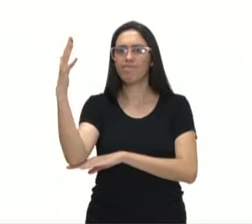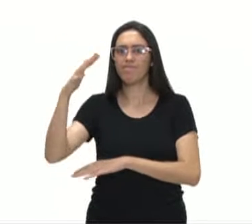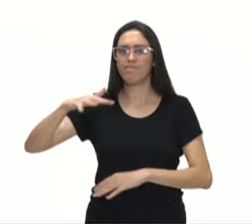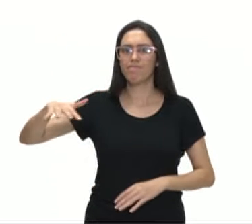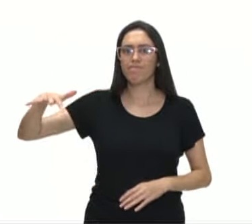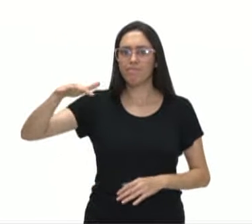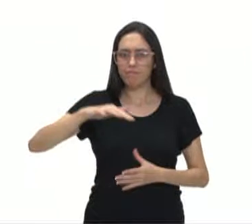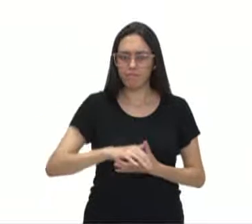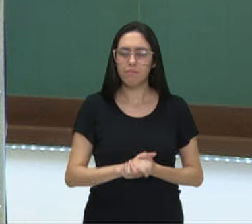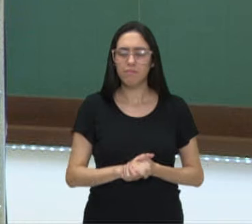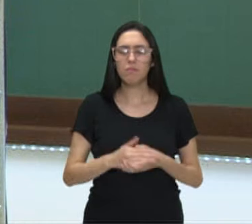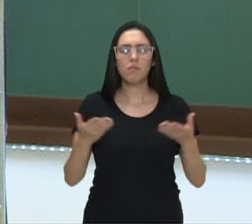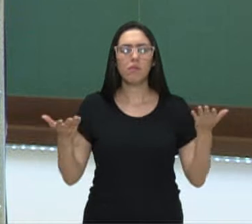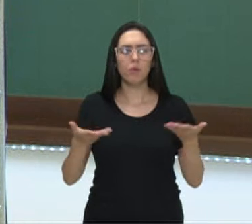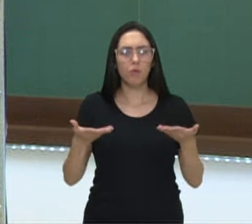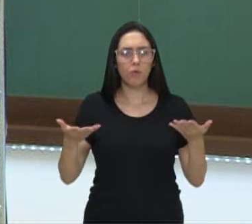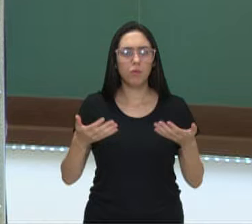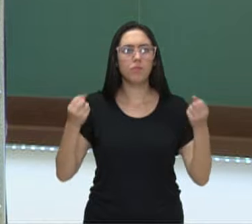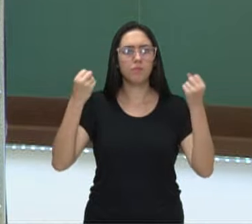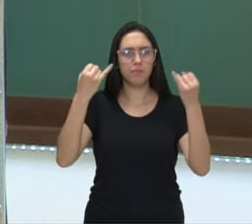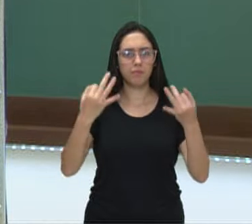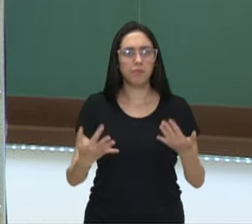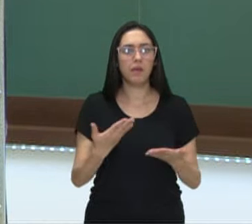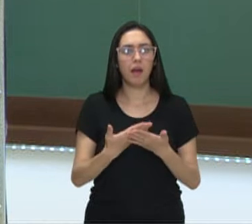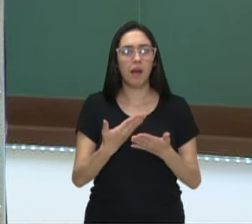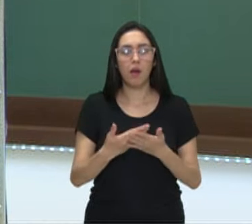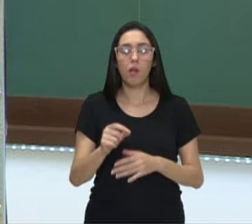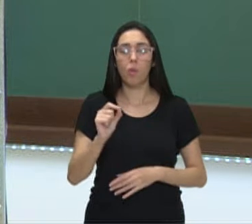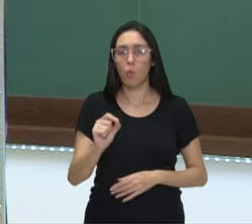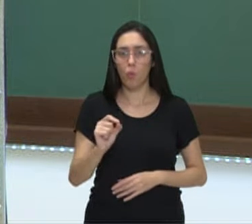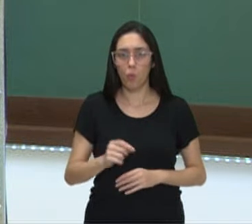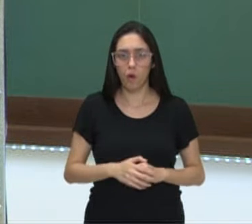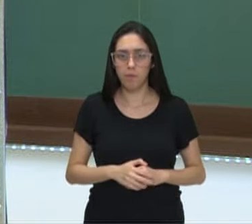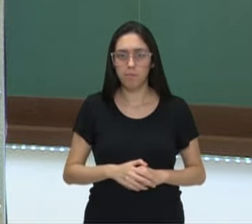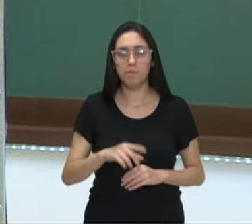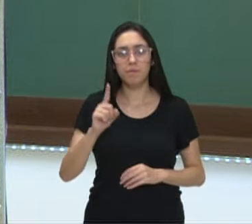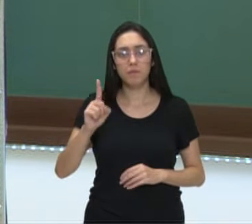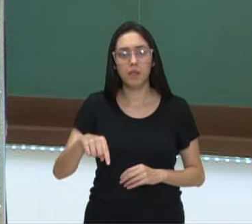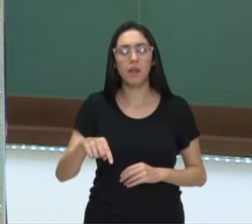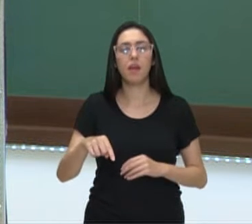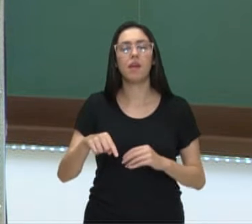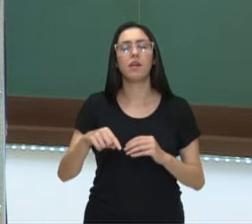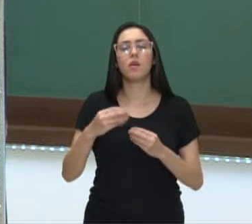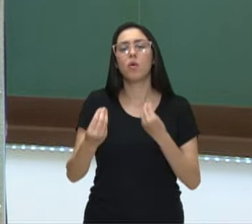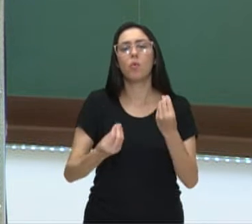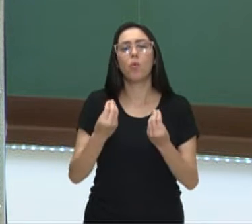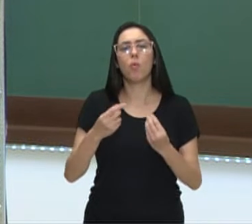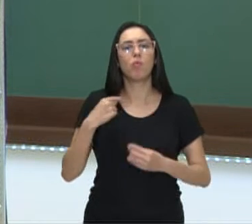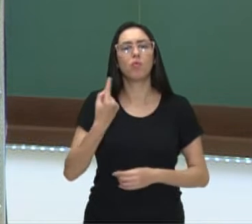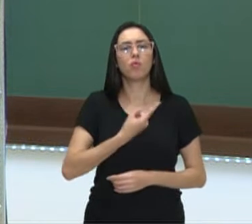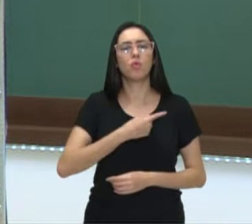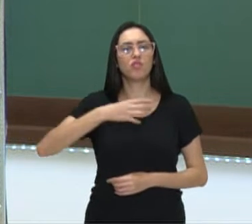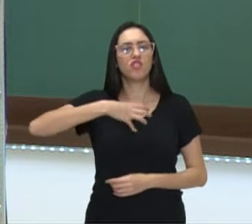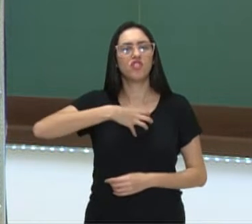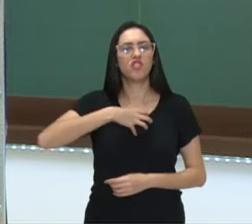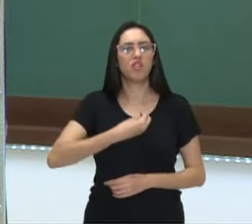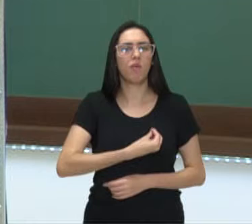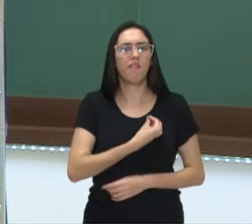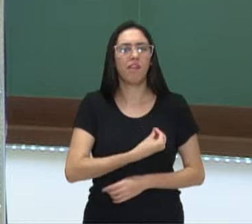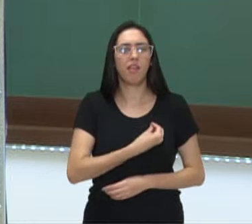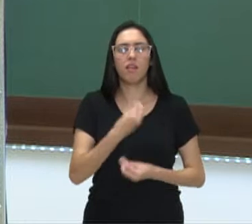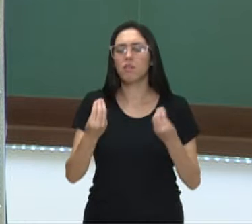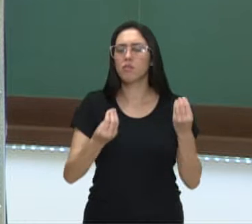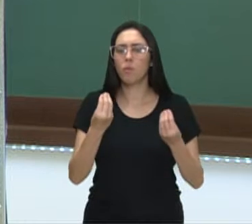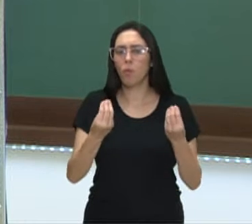consumo. Então, o que nós vamos tratar nessa nossa aula de hoje é justamente de que forma o nosso modo de vida e o nosso modo de consumir eles